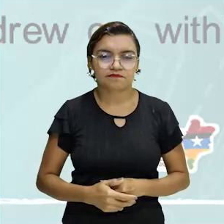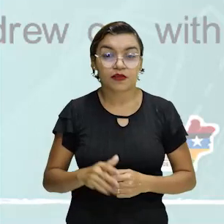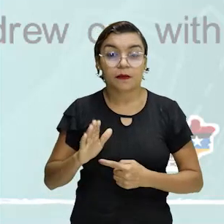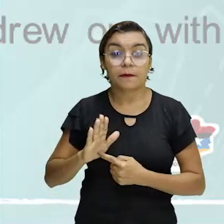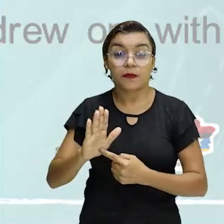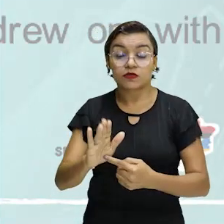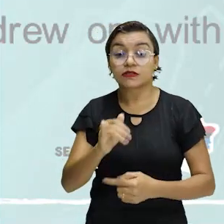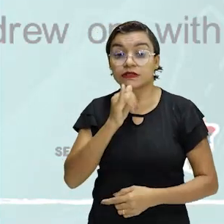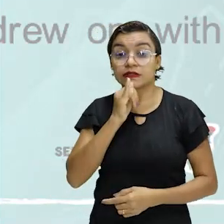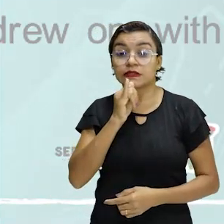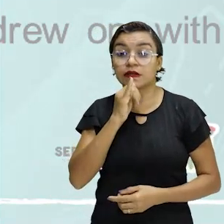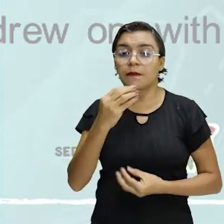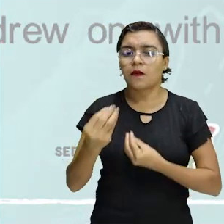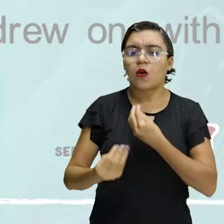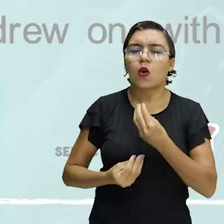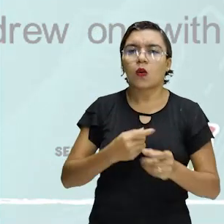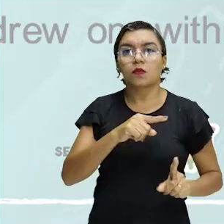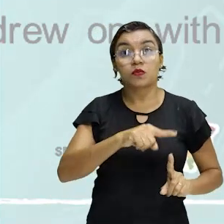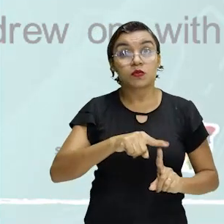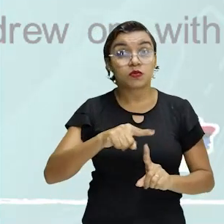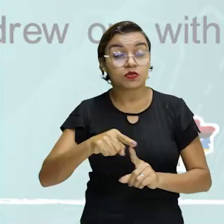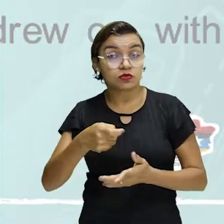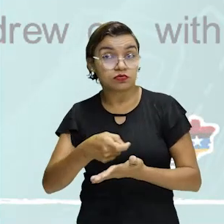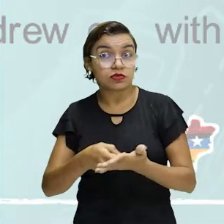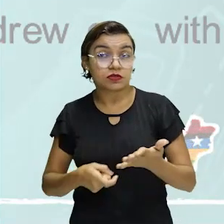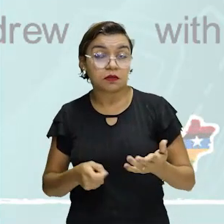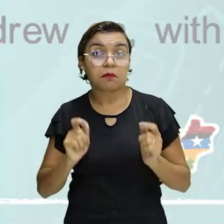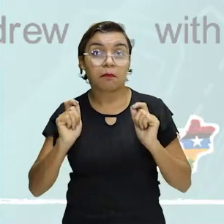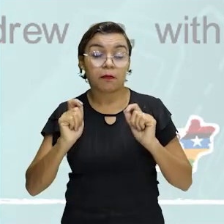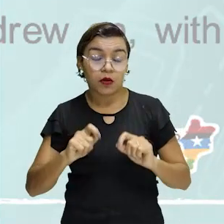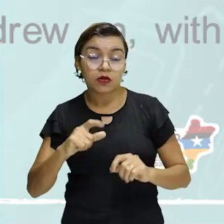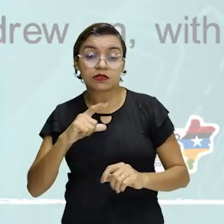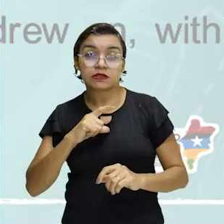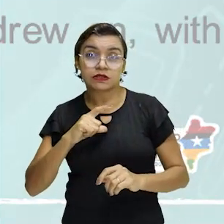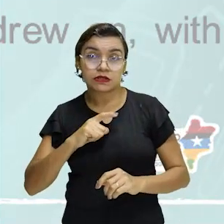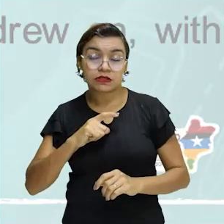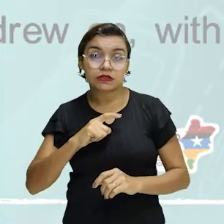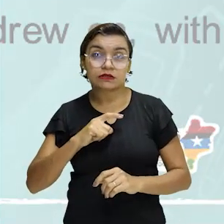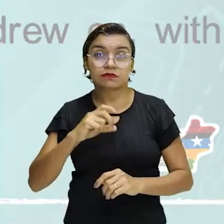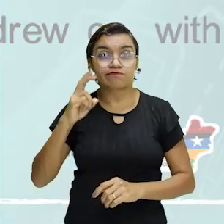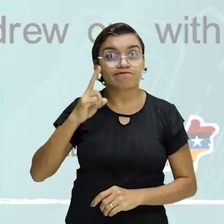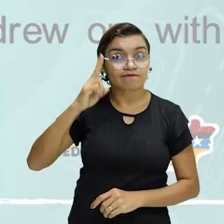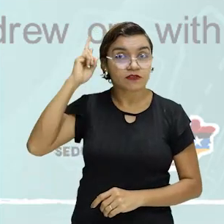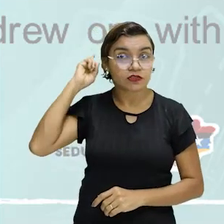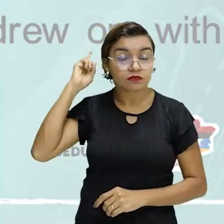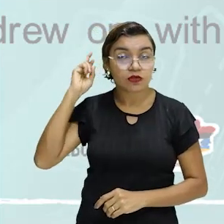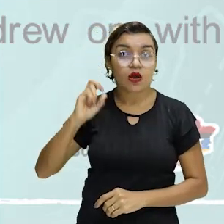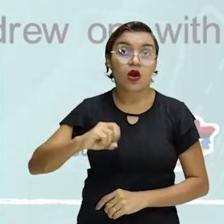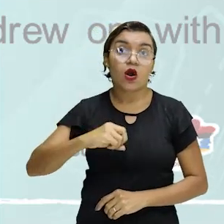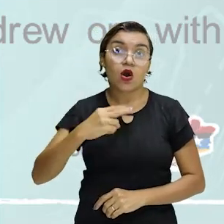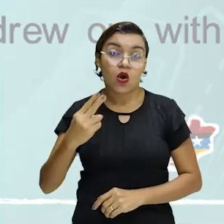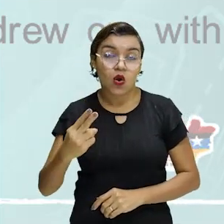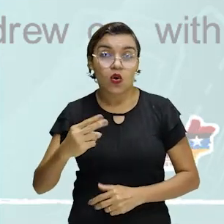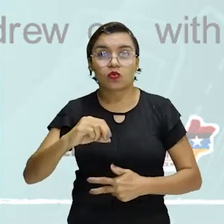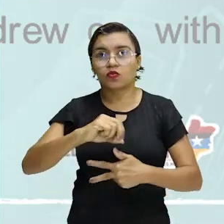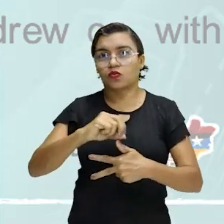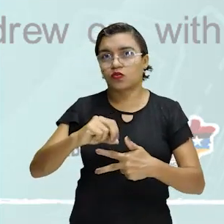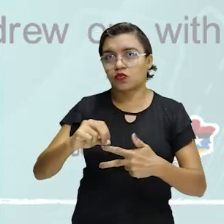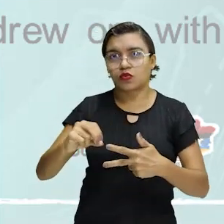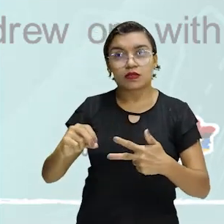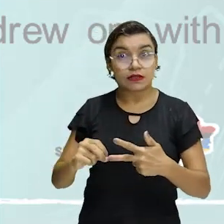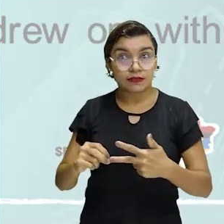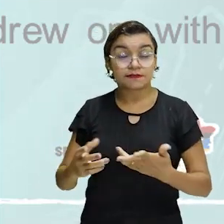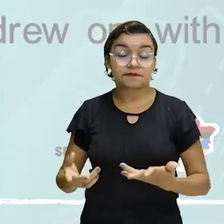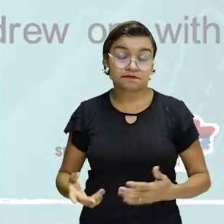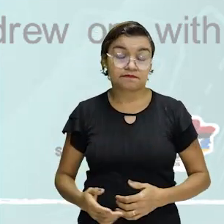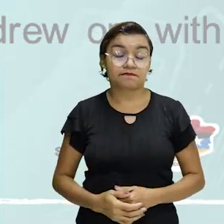para vocês exemplo de como esse tipo de texto pode aparecer em um vestibular ou, por exemplo, em outro processo seletivo, o